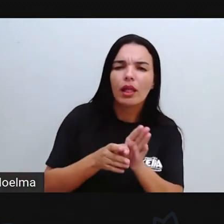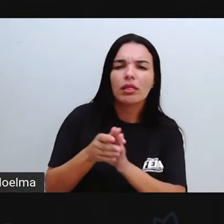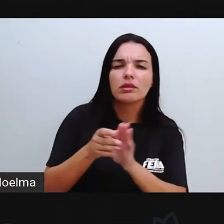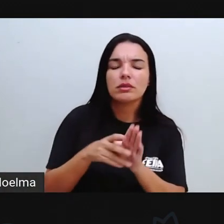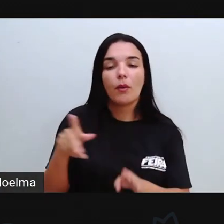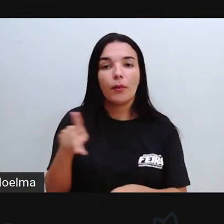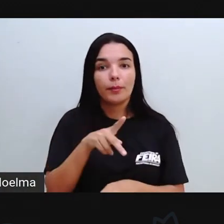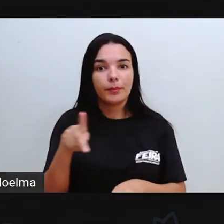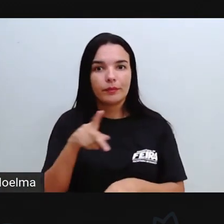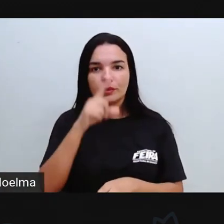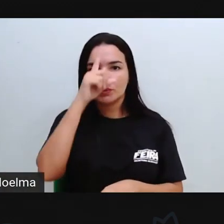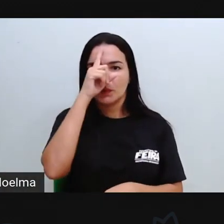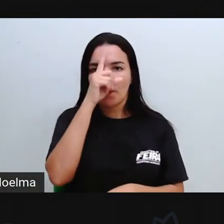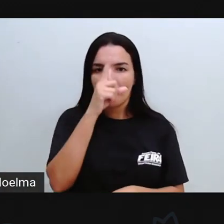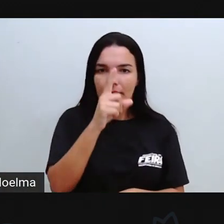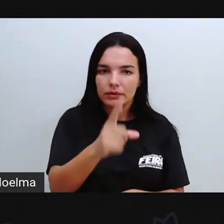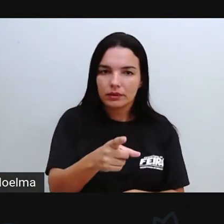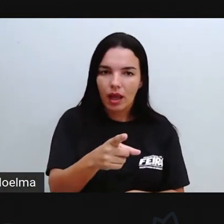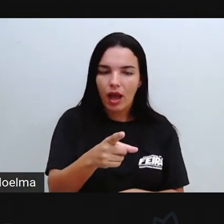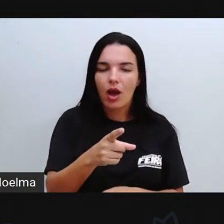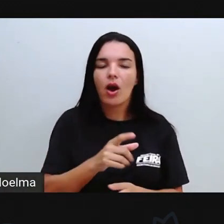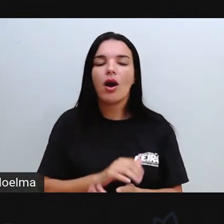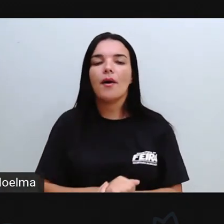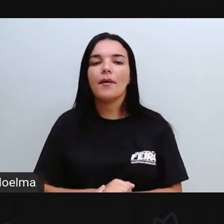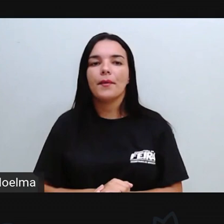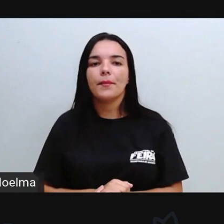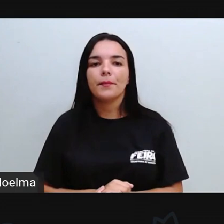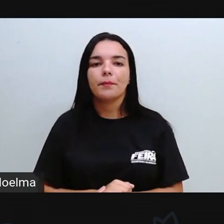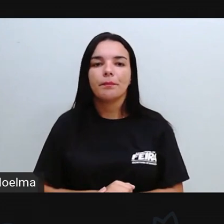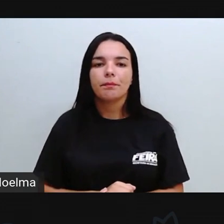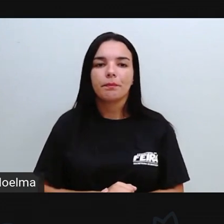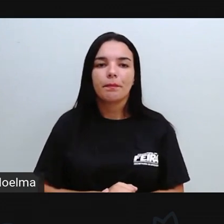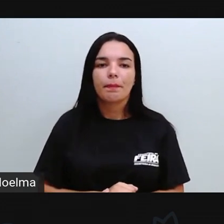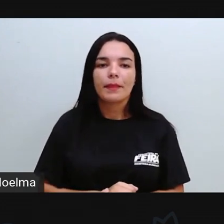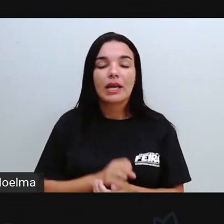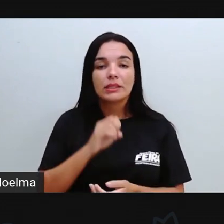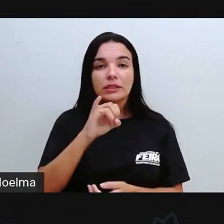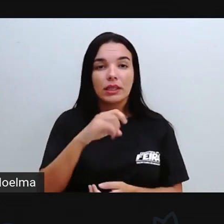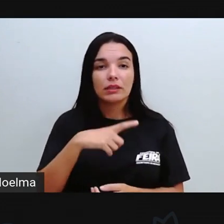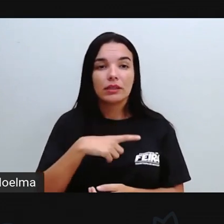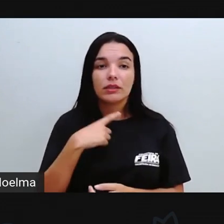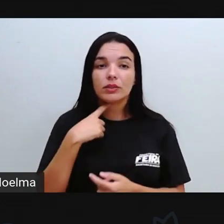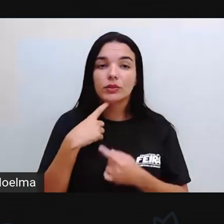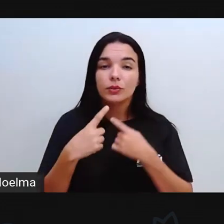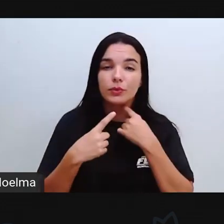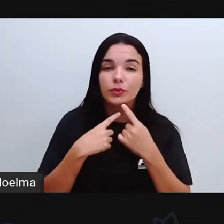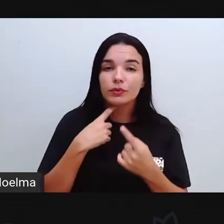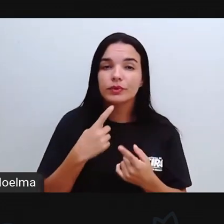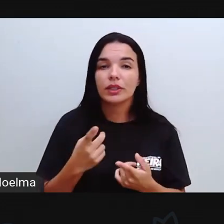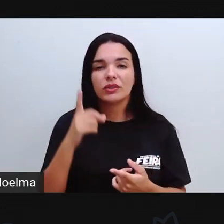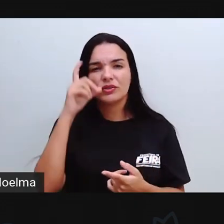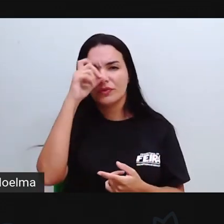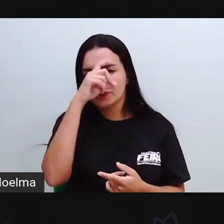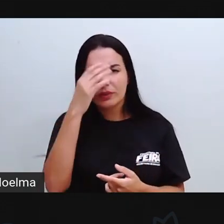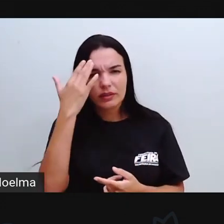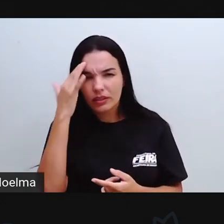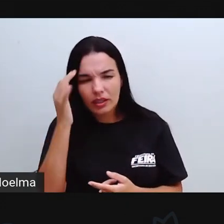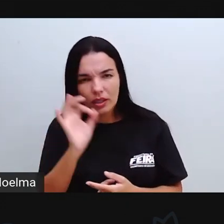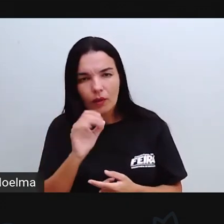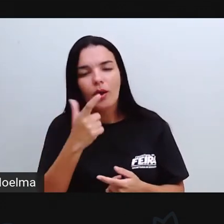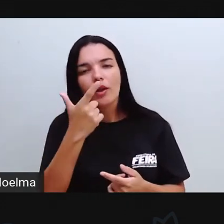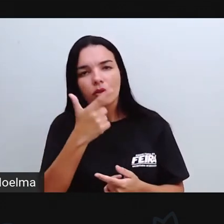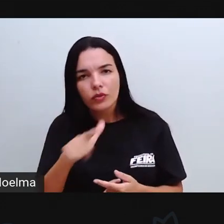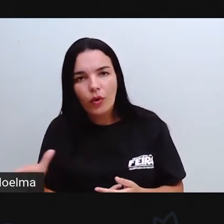orientações que foram dadas pelo seu professor, pela sua professora, certo? Se vocês sentirem qualquer dificuldade, vocês podem estar assistindo a esse